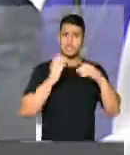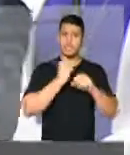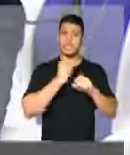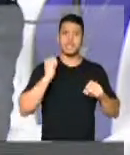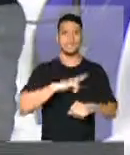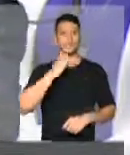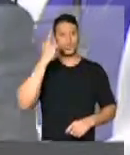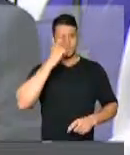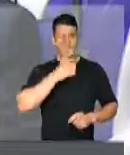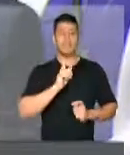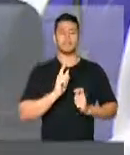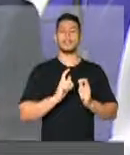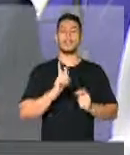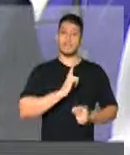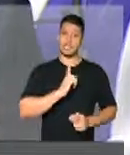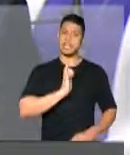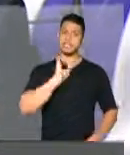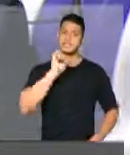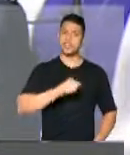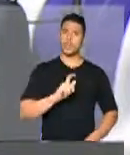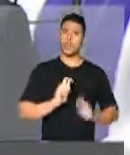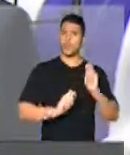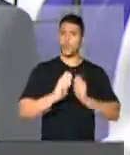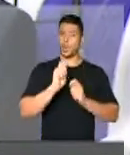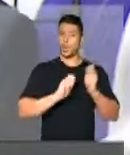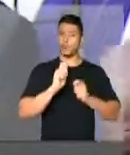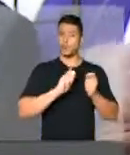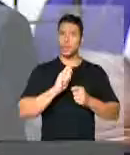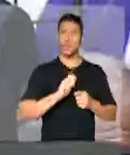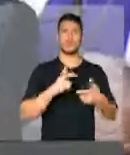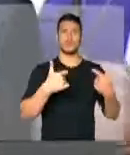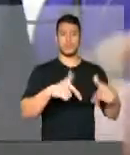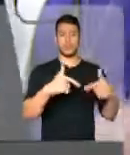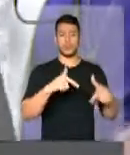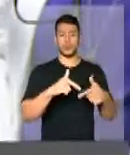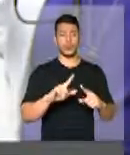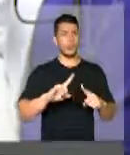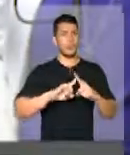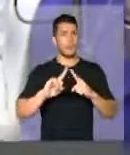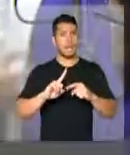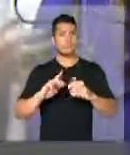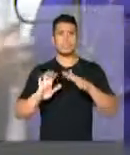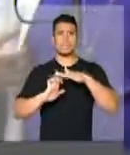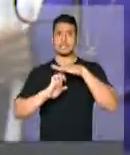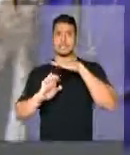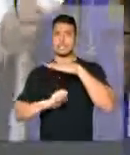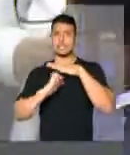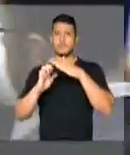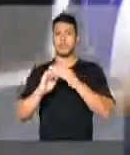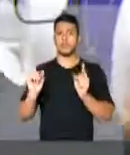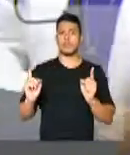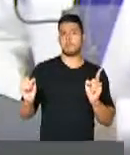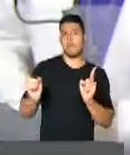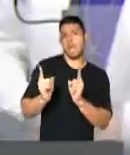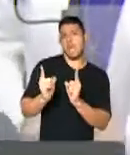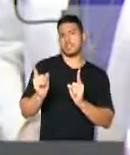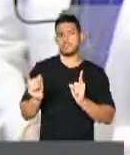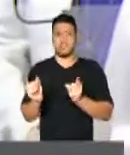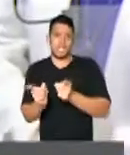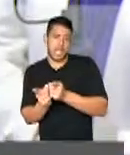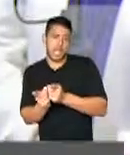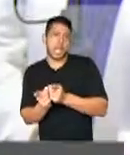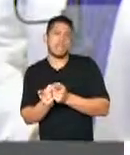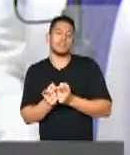controlar o ponto de seus funcionários, mas a pequena empresa e a média empresa, com certeza,